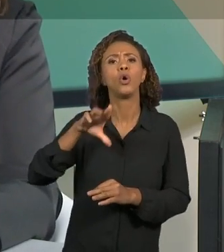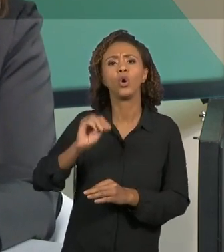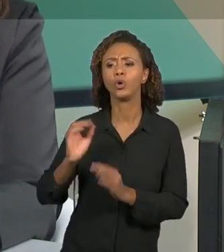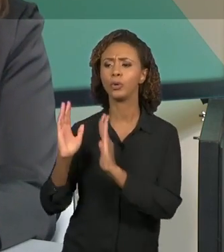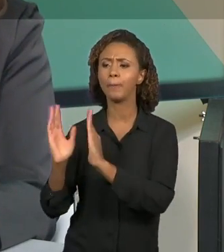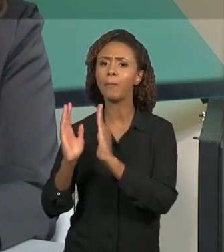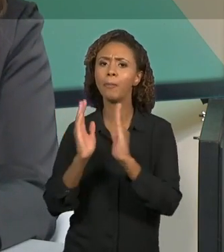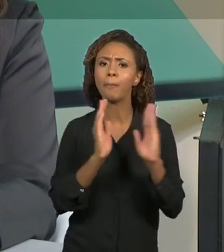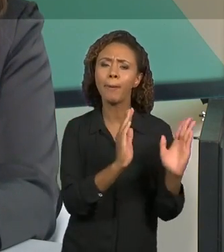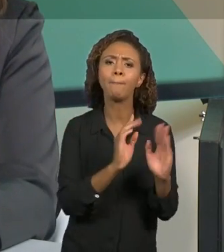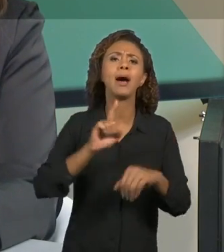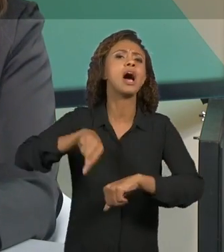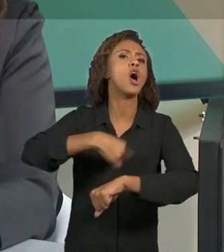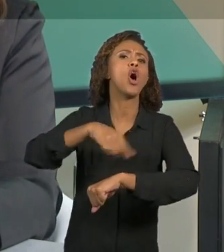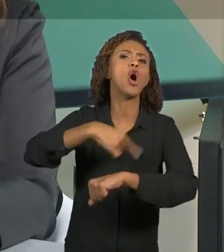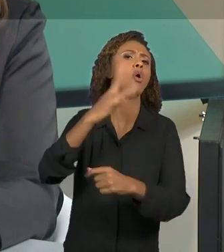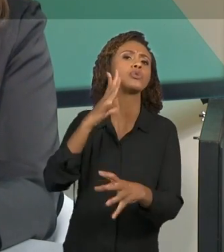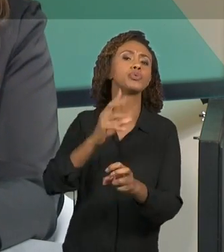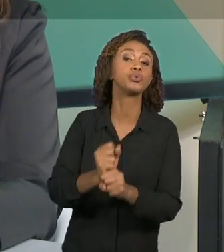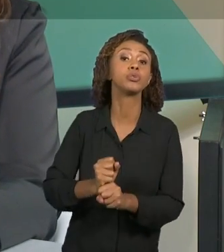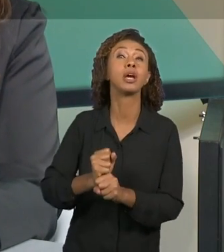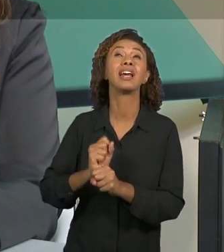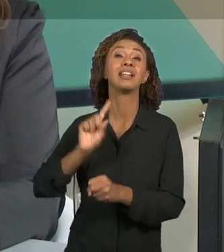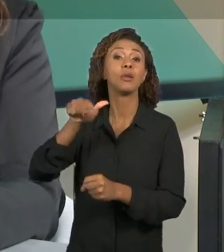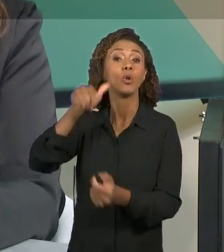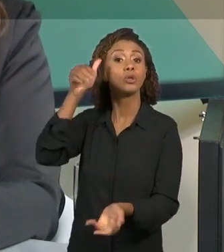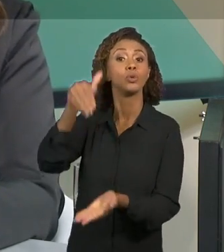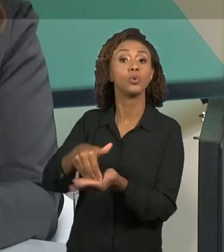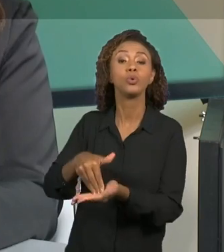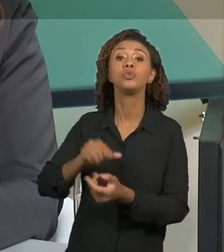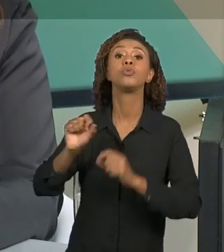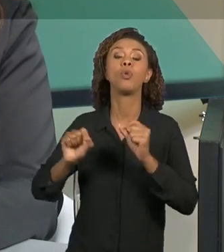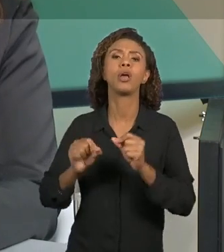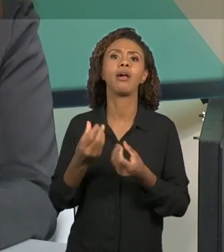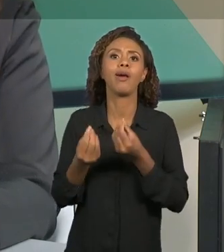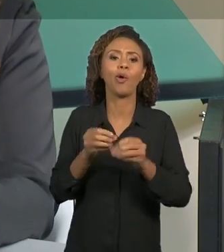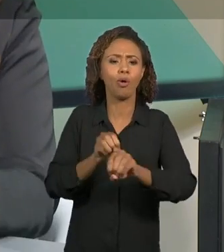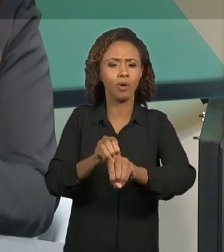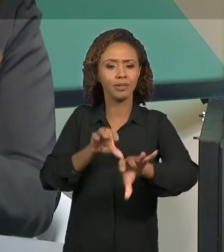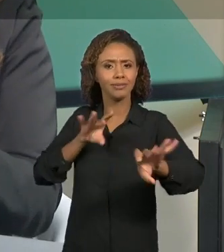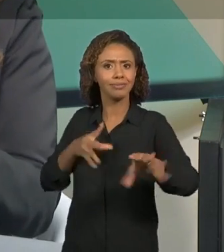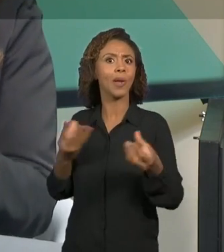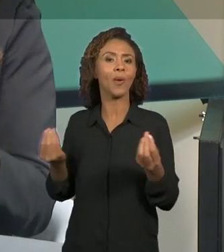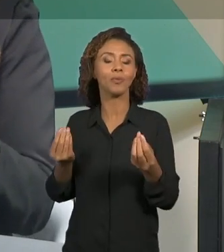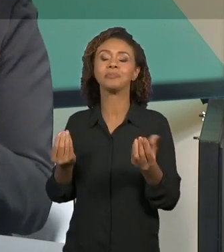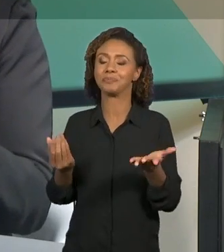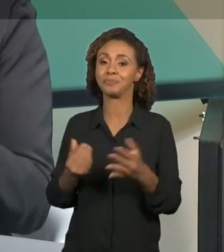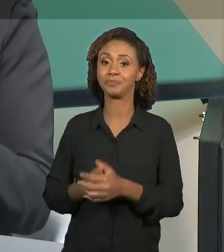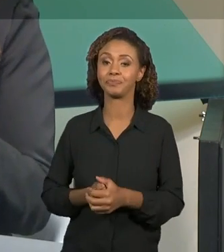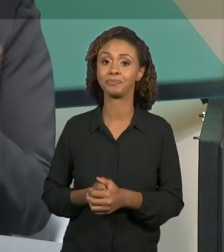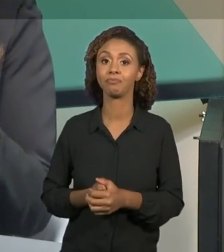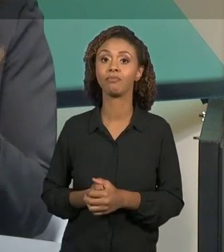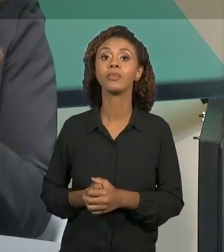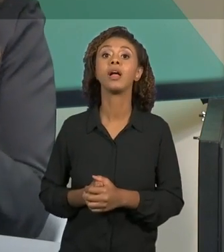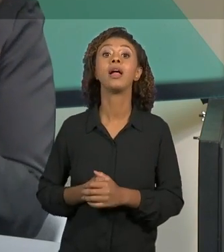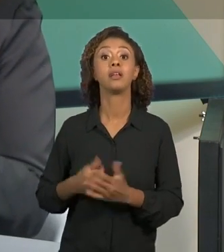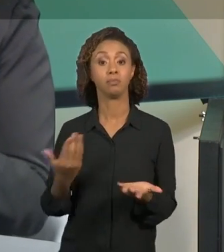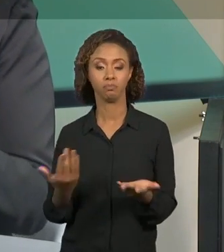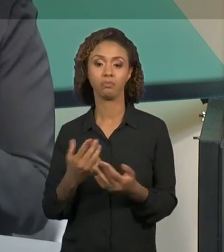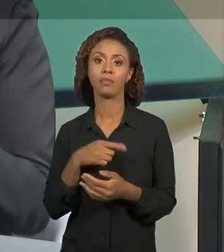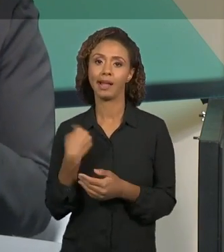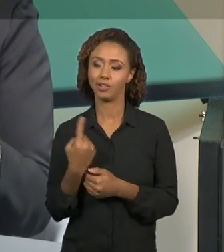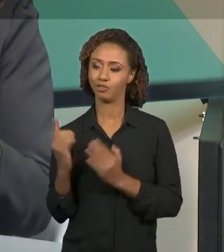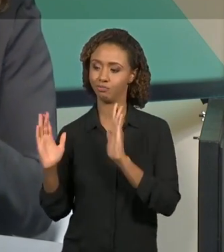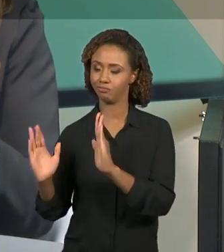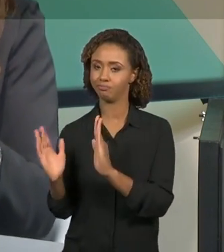horas e por último vamos falar um pouquinho sobre o que é aprender a distância tá então assim depois desse momento que a gente vai